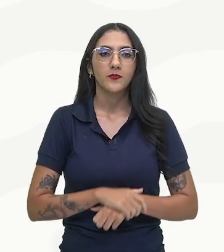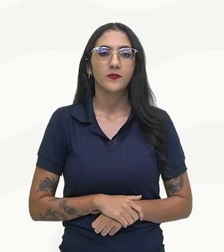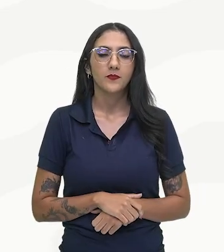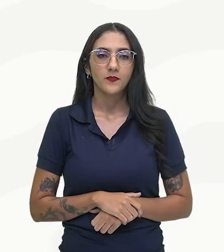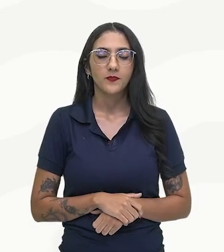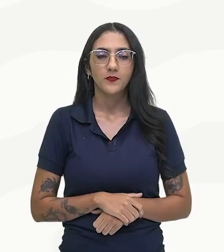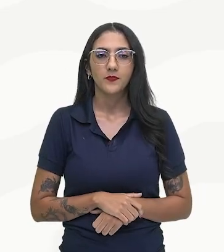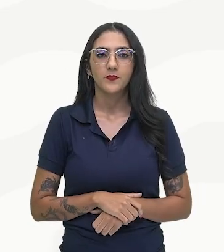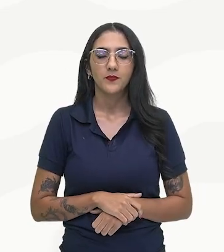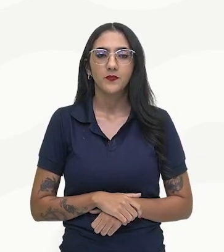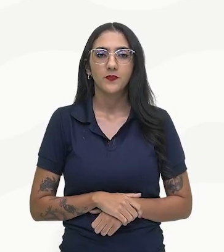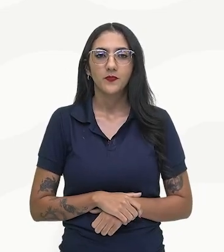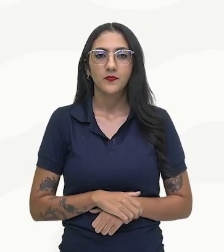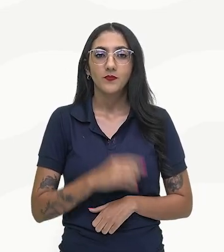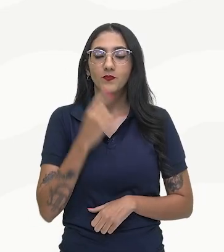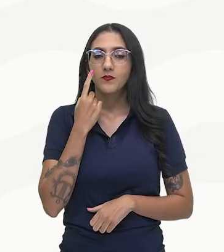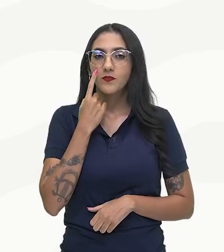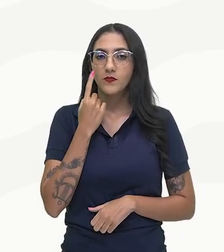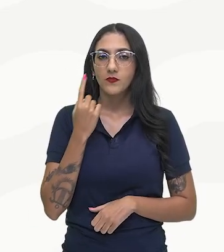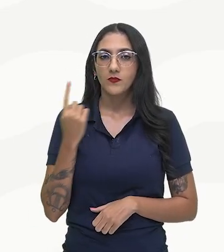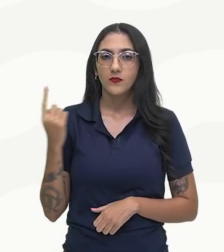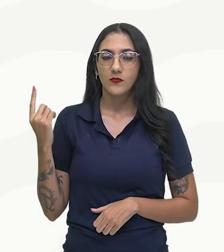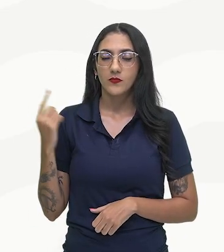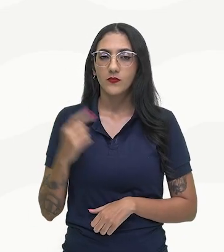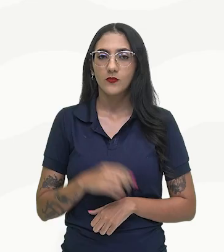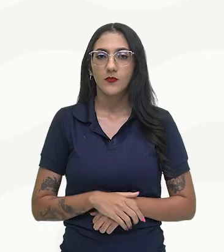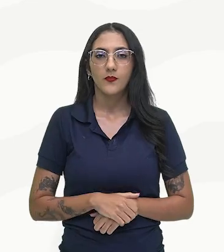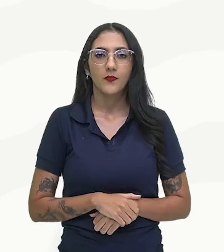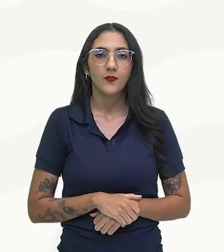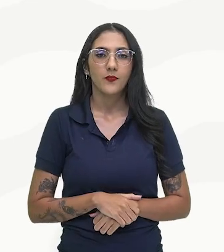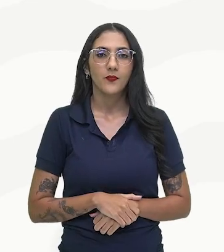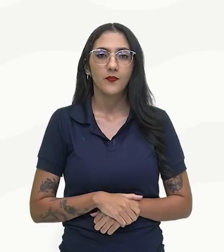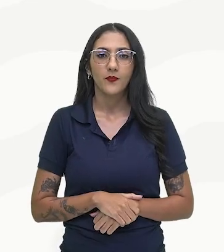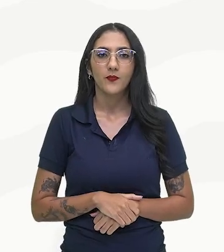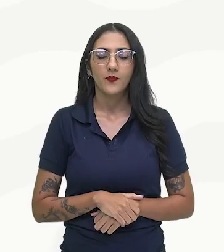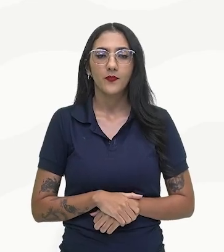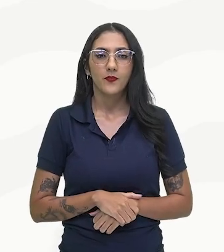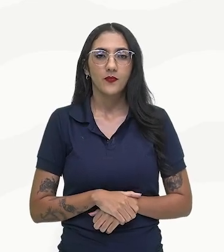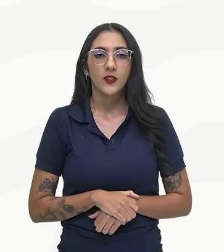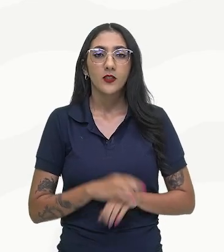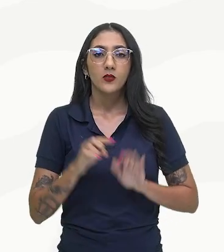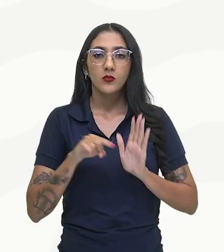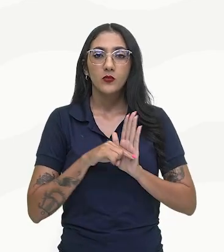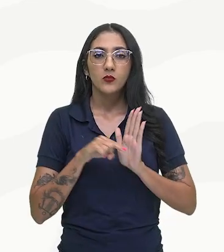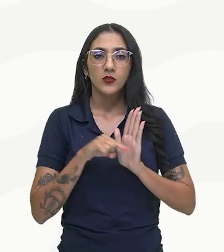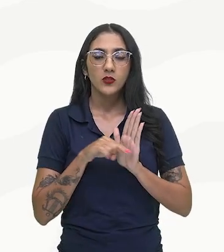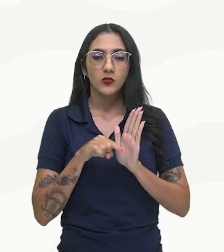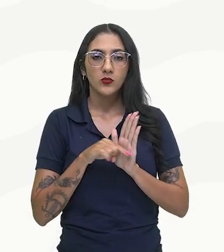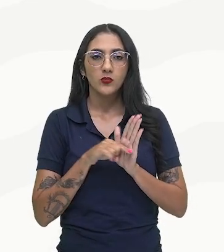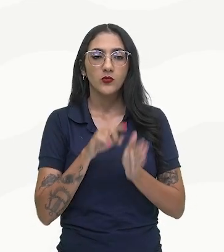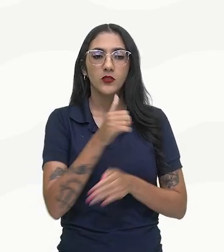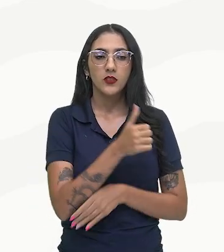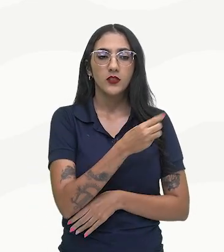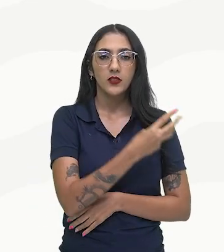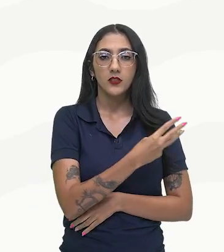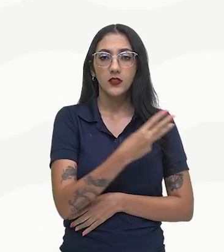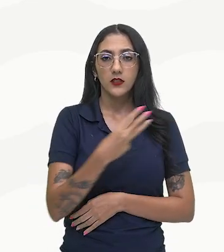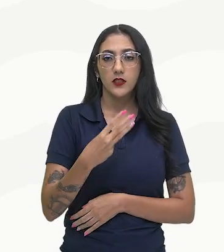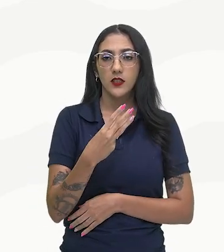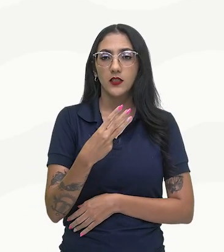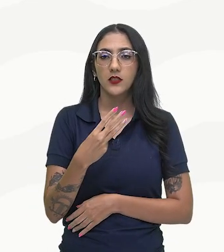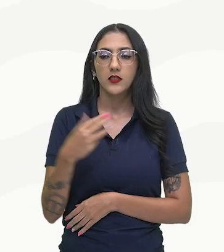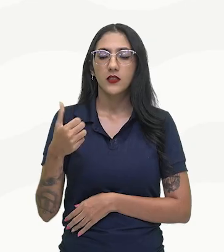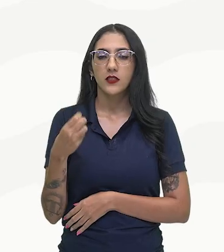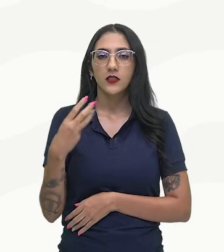A gente subtrai menos 133 de cada lado e a equação